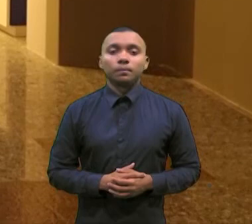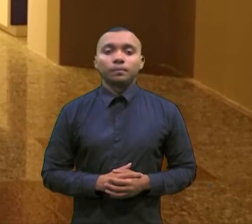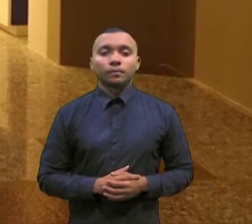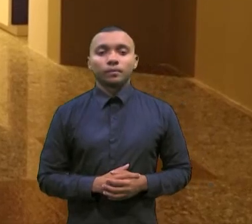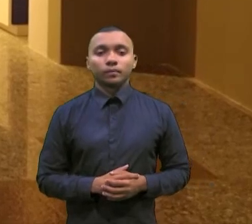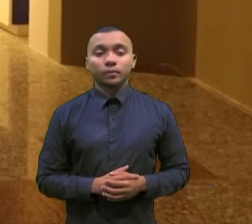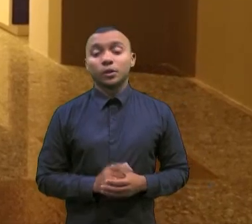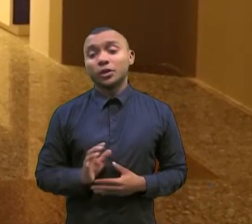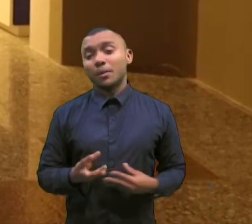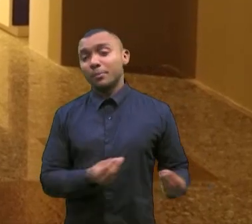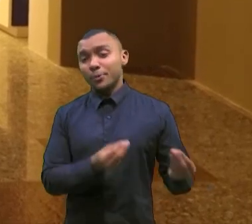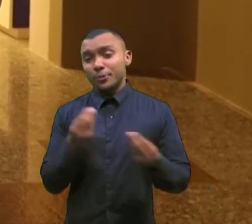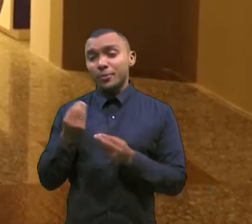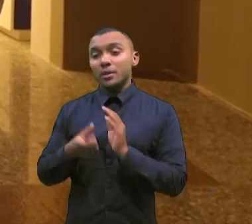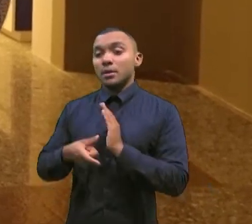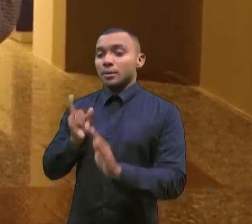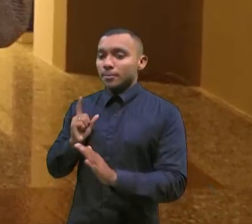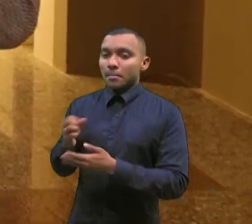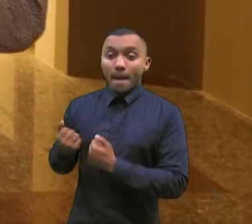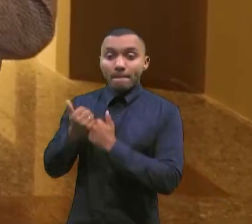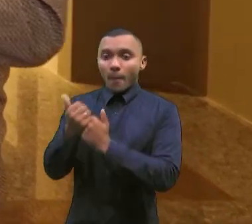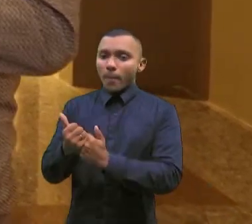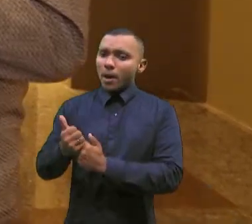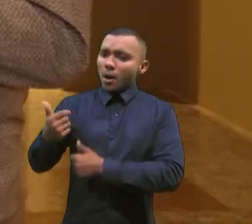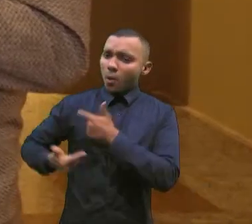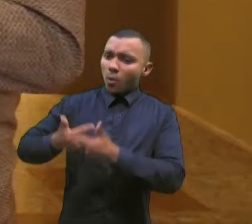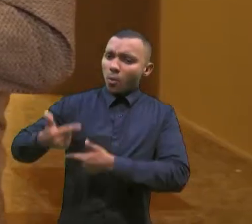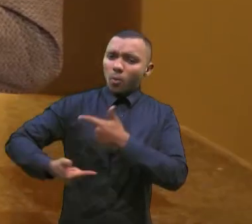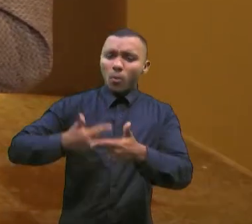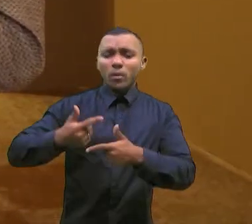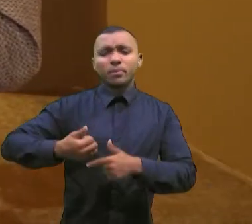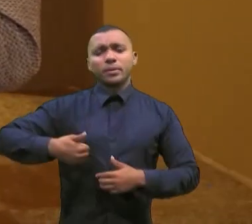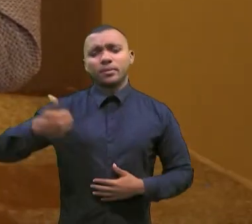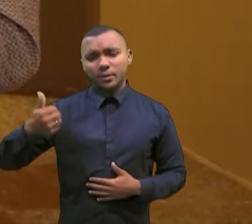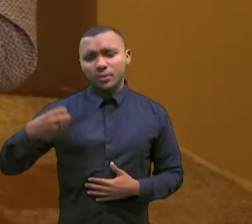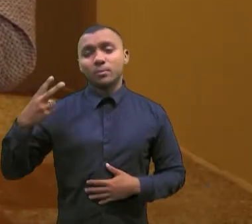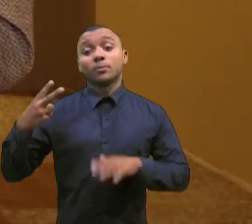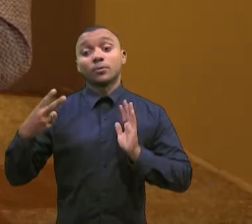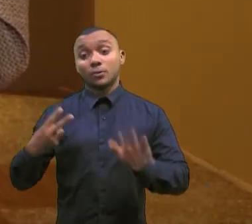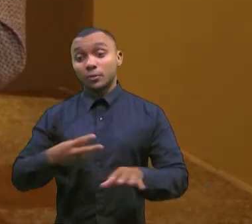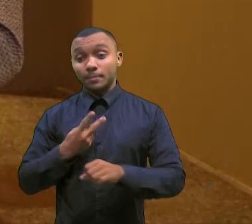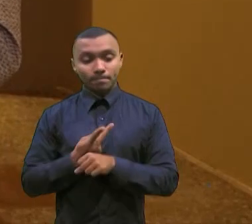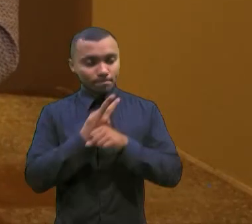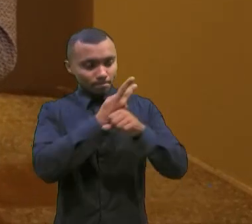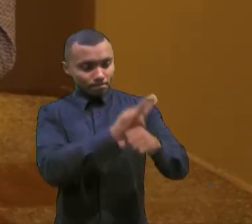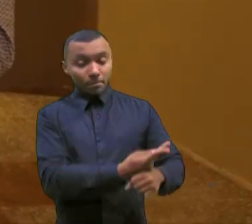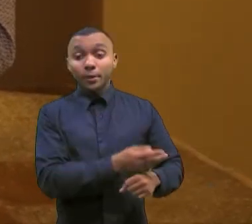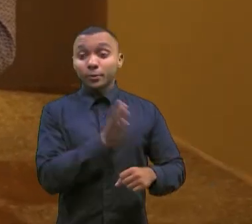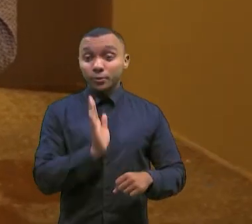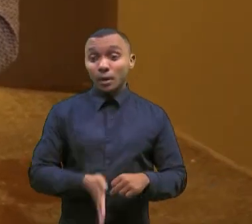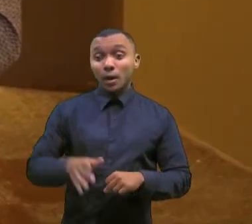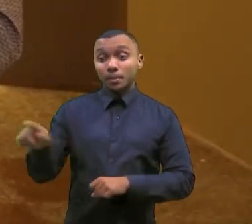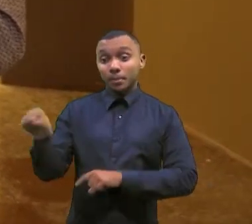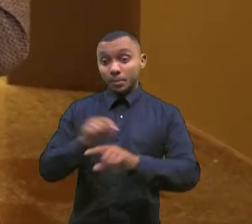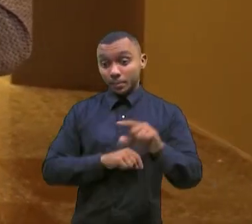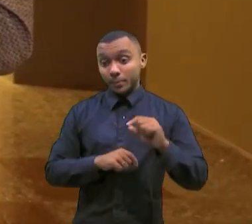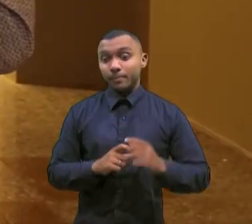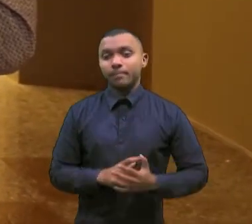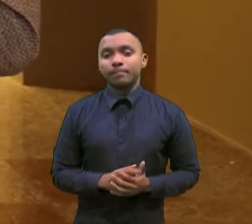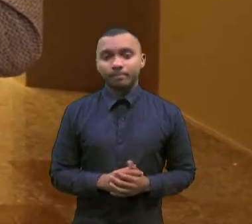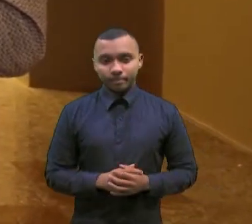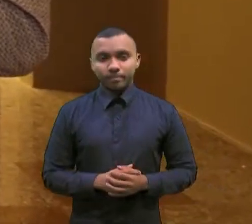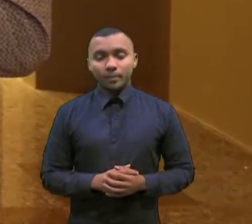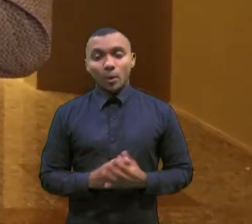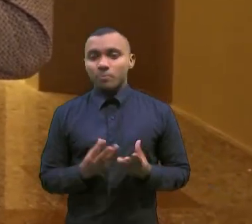participou de muitas Uniforplásticas. Ele participou da segunda, da terceira, já foi premiado, já foi júri, já foi selecionado. Então, ele também tem